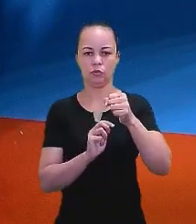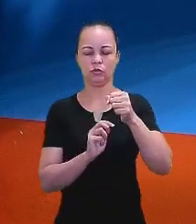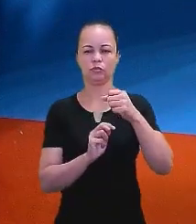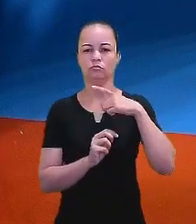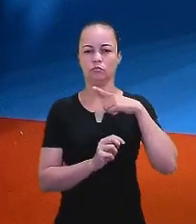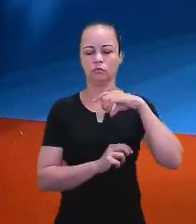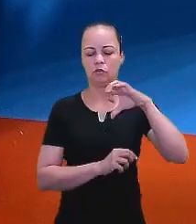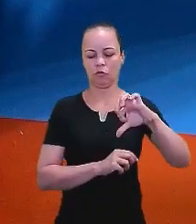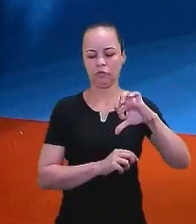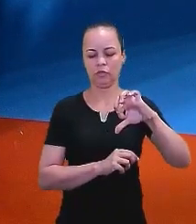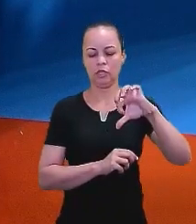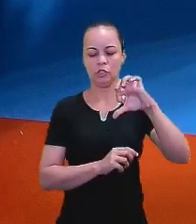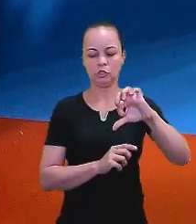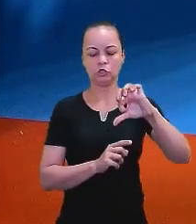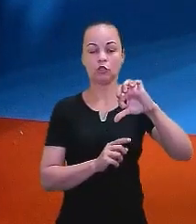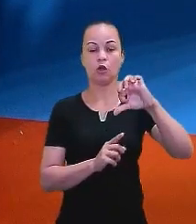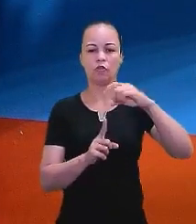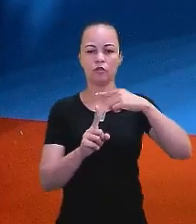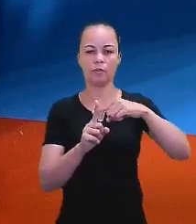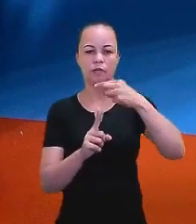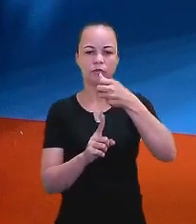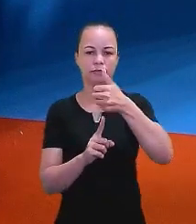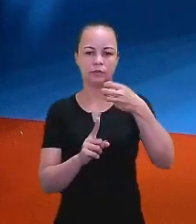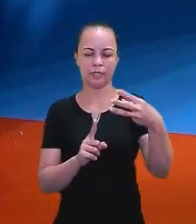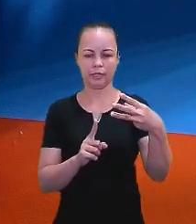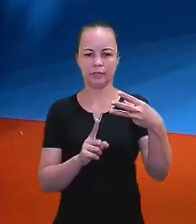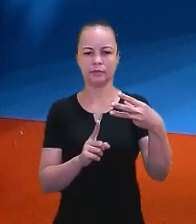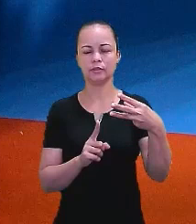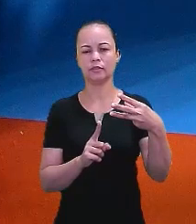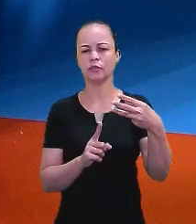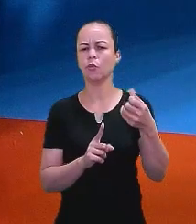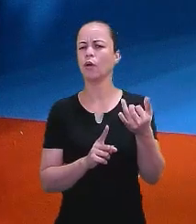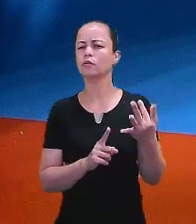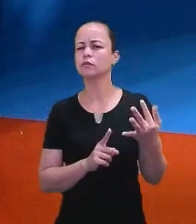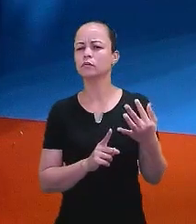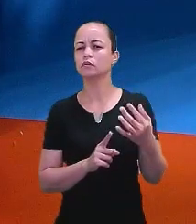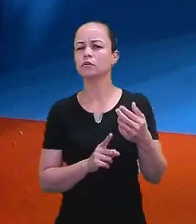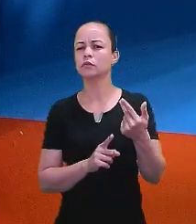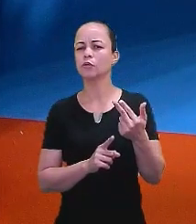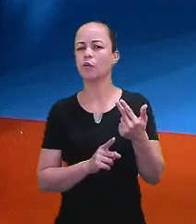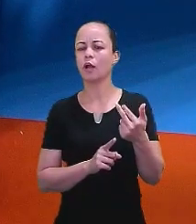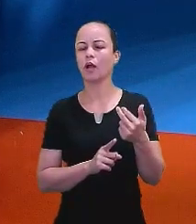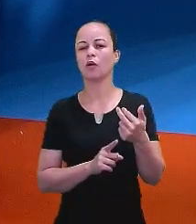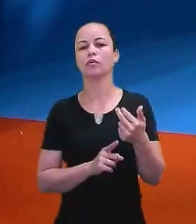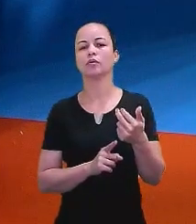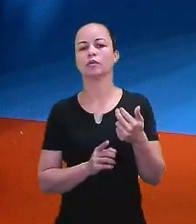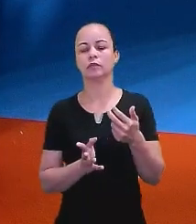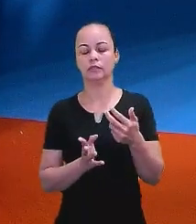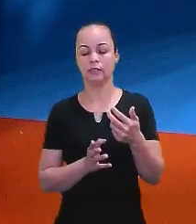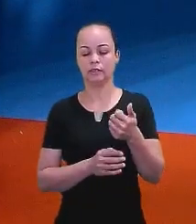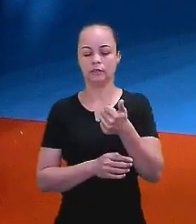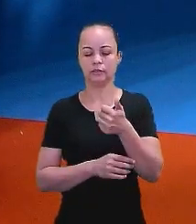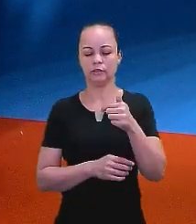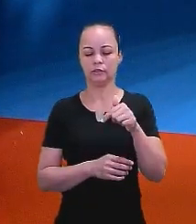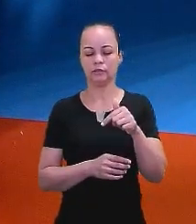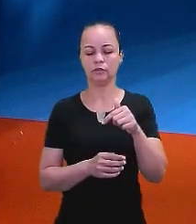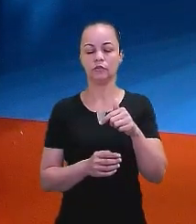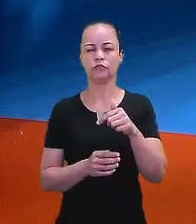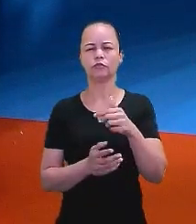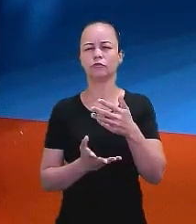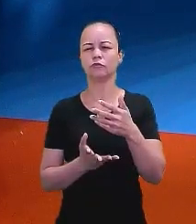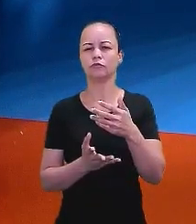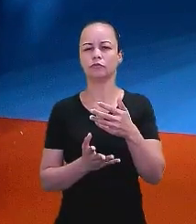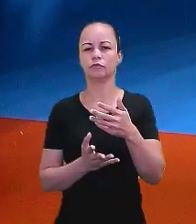Não é isso? 9 mais 13 vai ficar quanto? 19 com 3, 19,